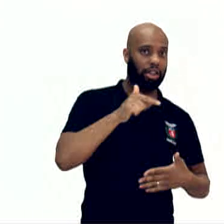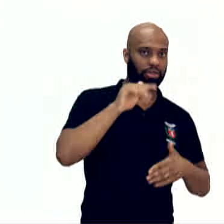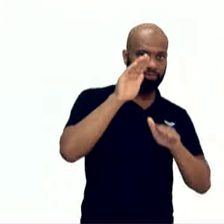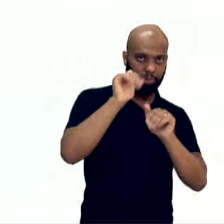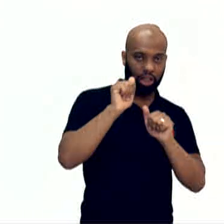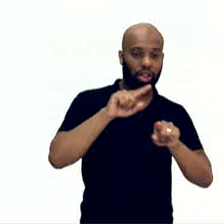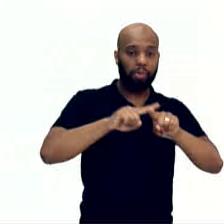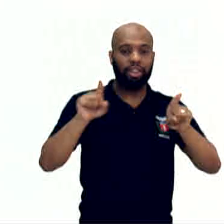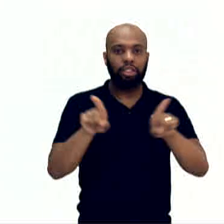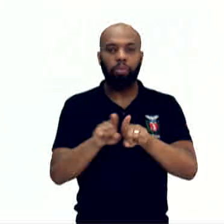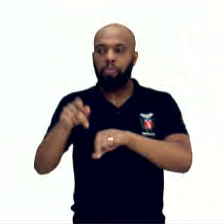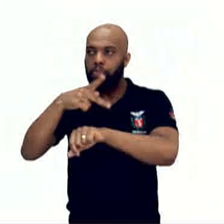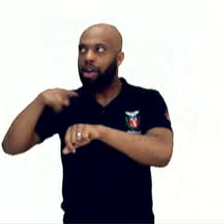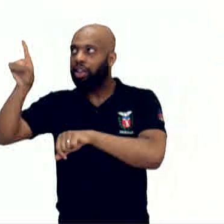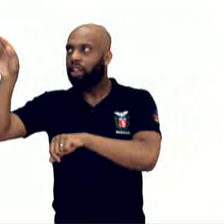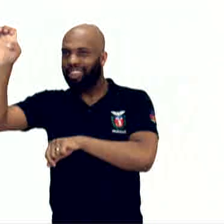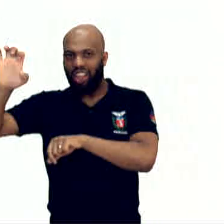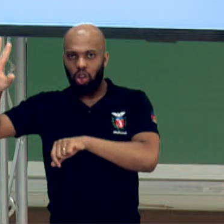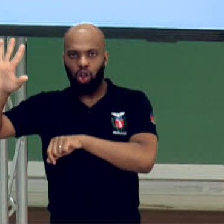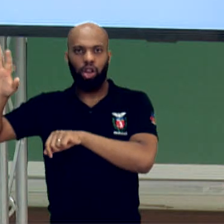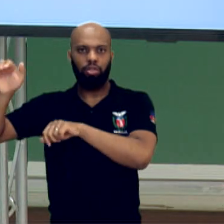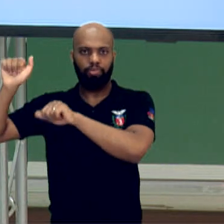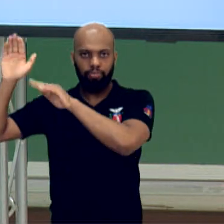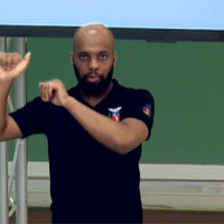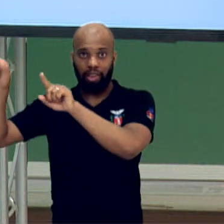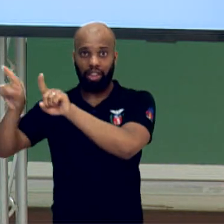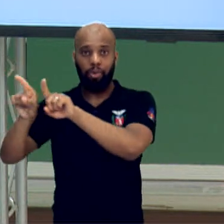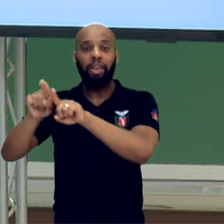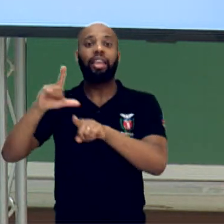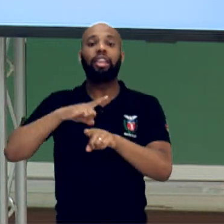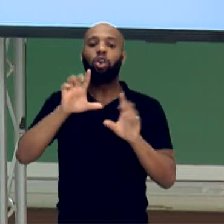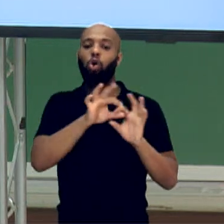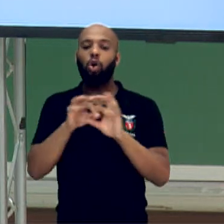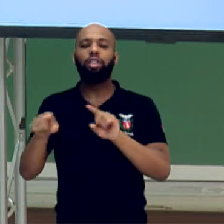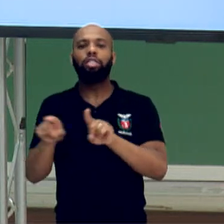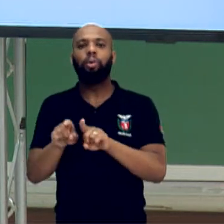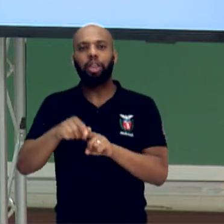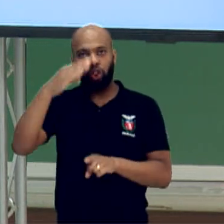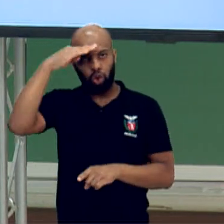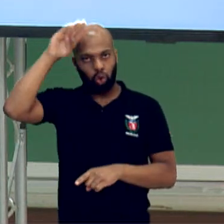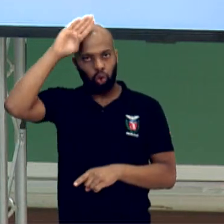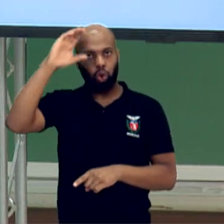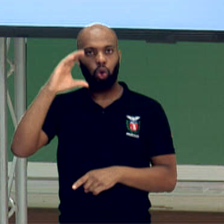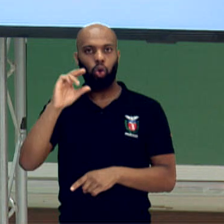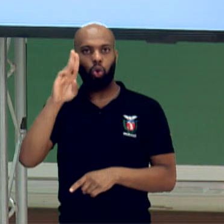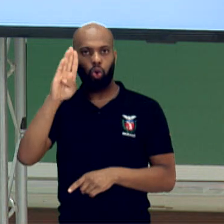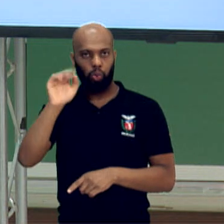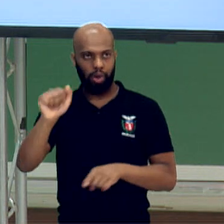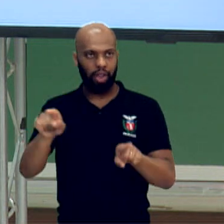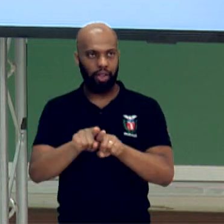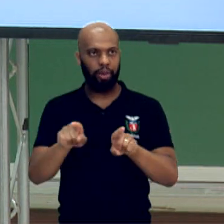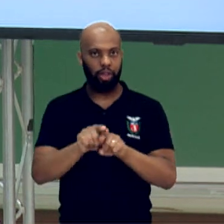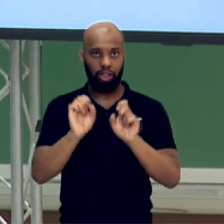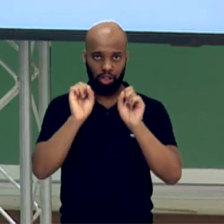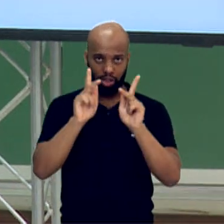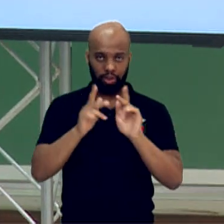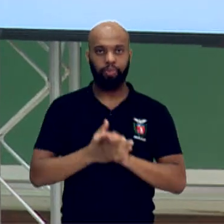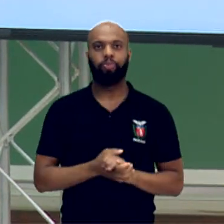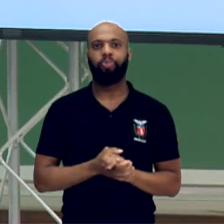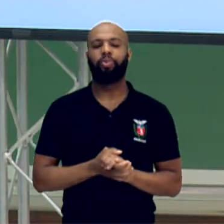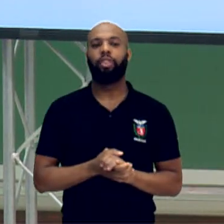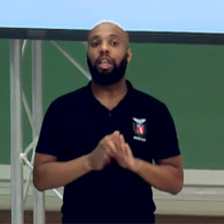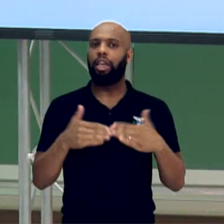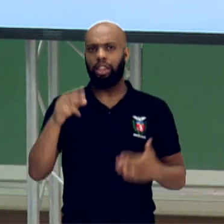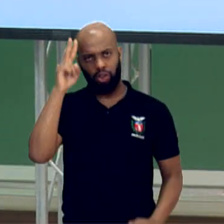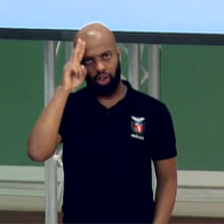espanhol de uso, por exemplo, do contexto de Cuba. O próprio RAI, que nós utilizamos bastante. Ok? E lembre